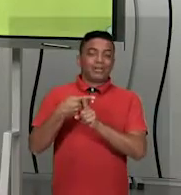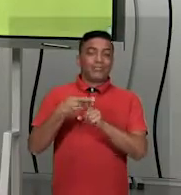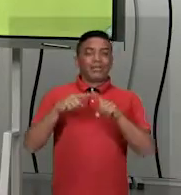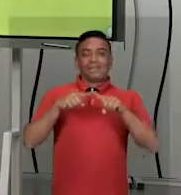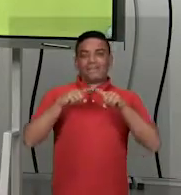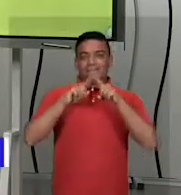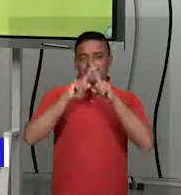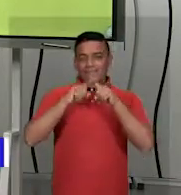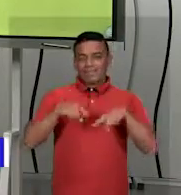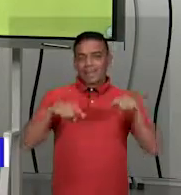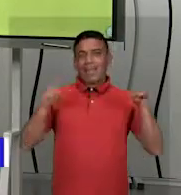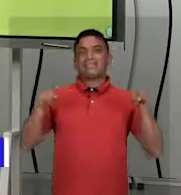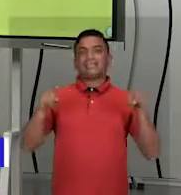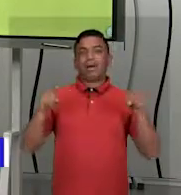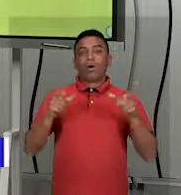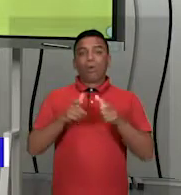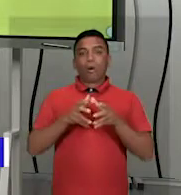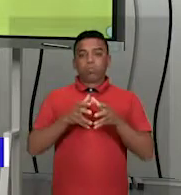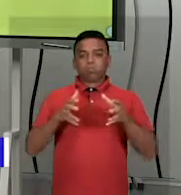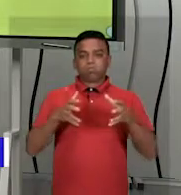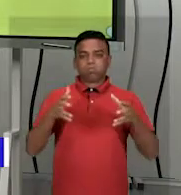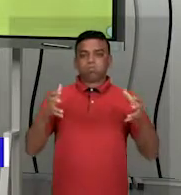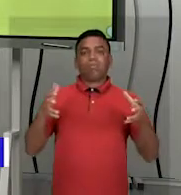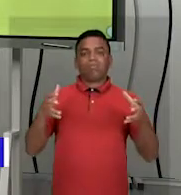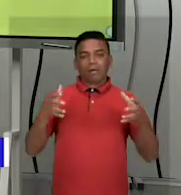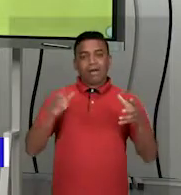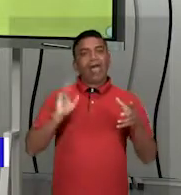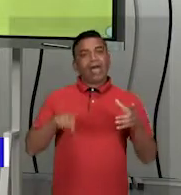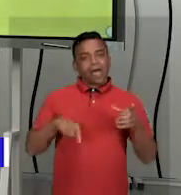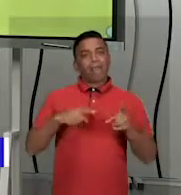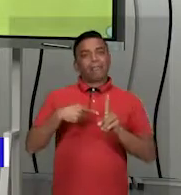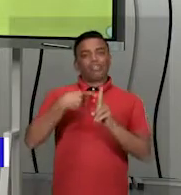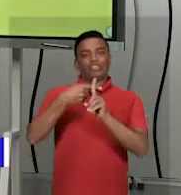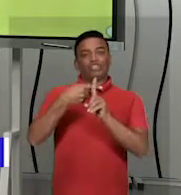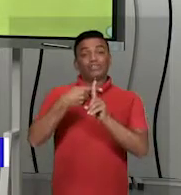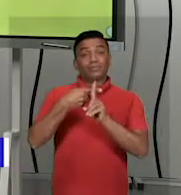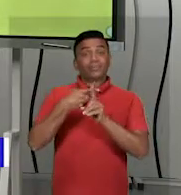variação foi uma expansão. Quando for uma